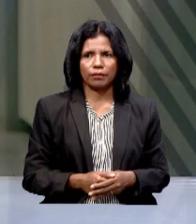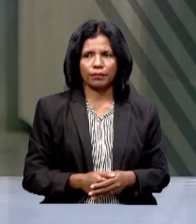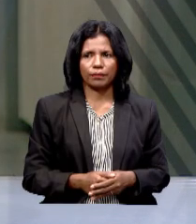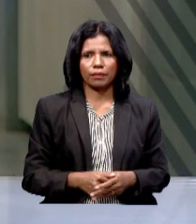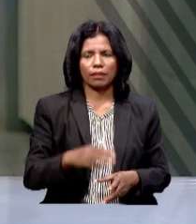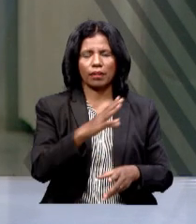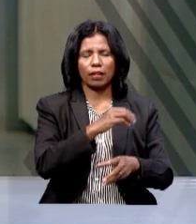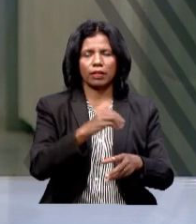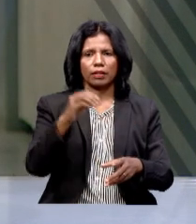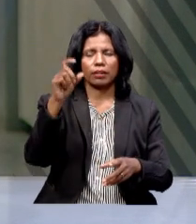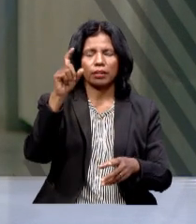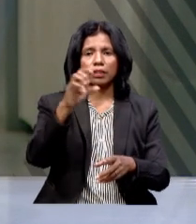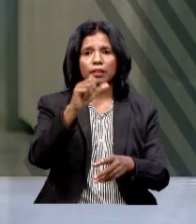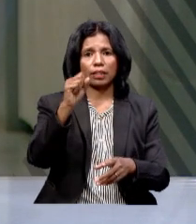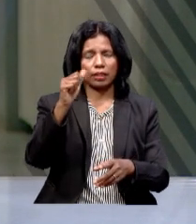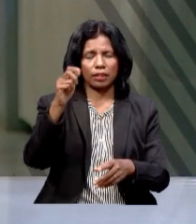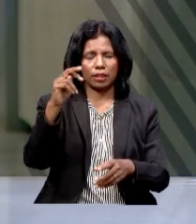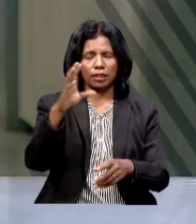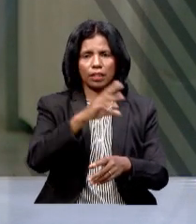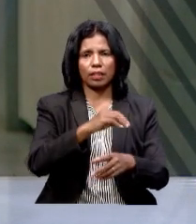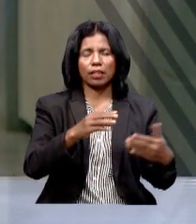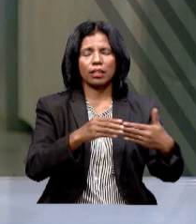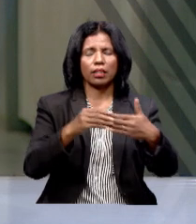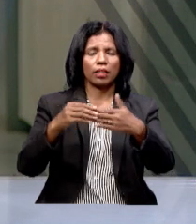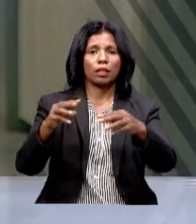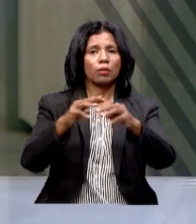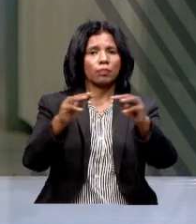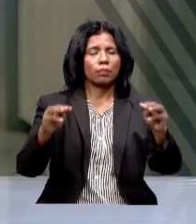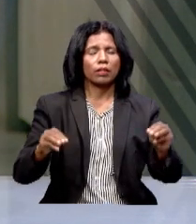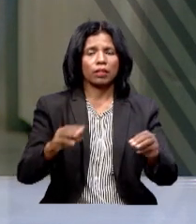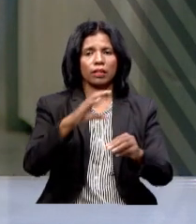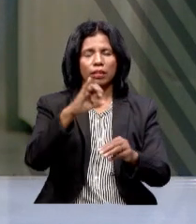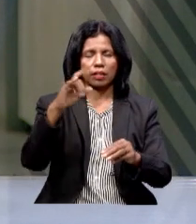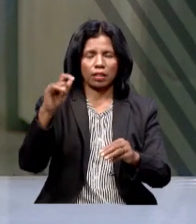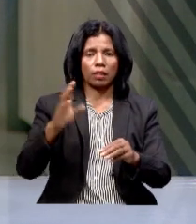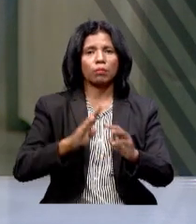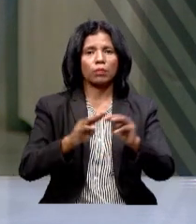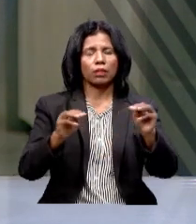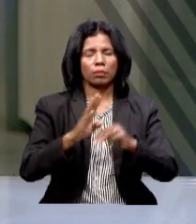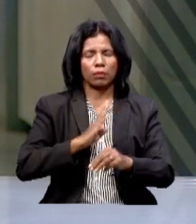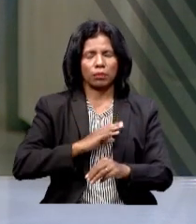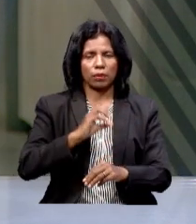Santina Carabão Mafalda se lidera a Câmara Comércio e Indústria do município de Bobonaro durante a Tinenhat.